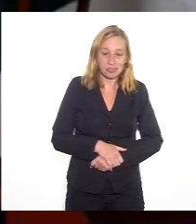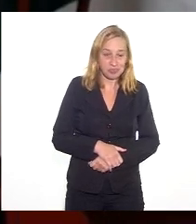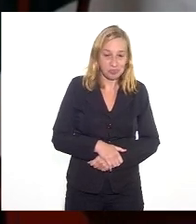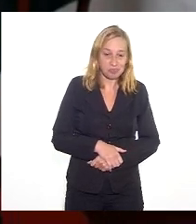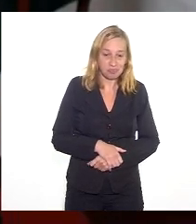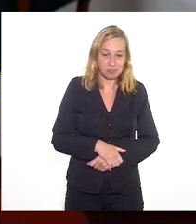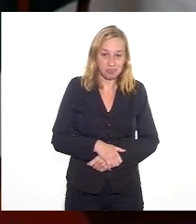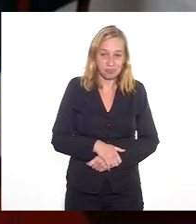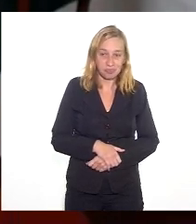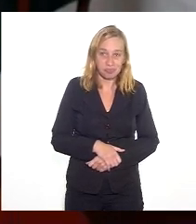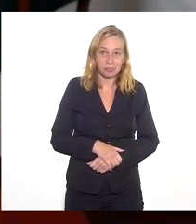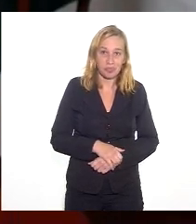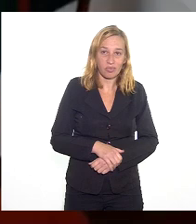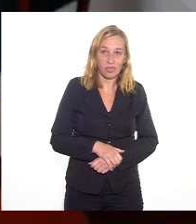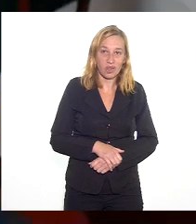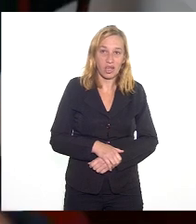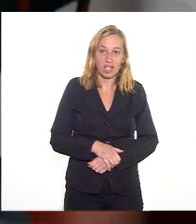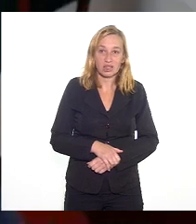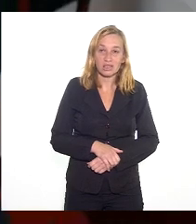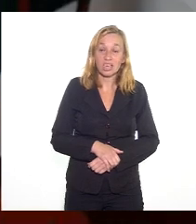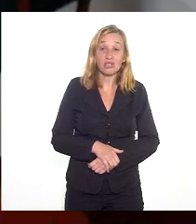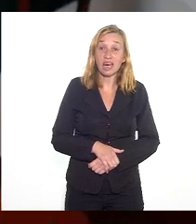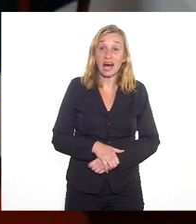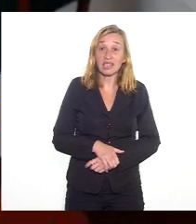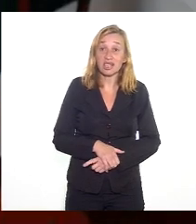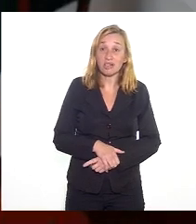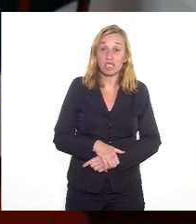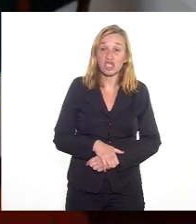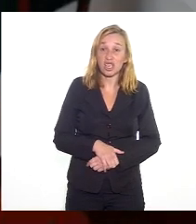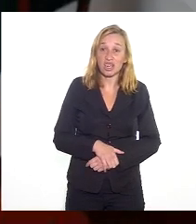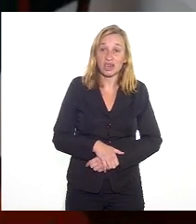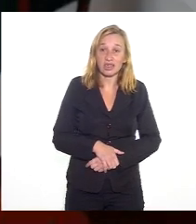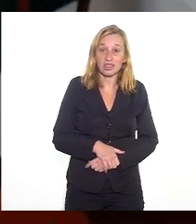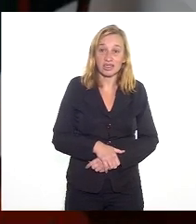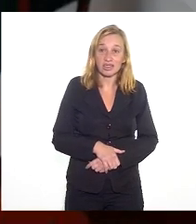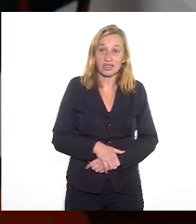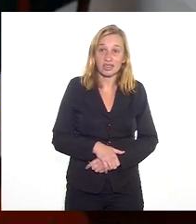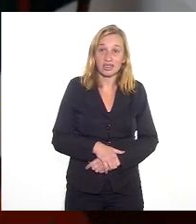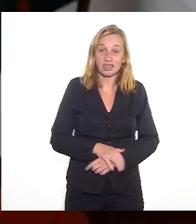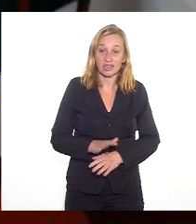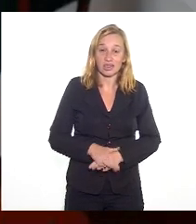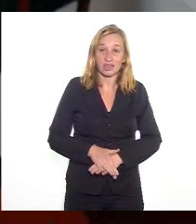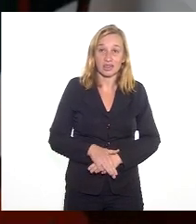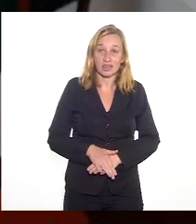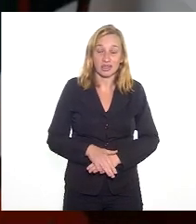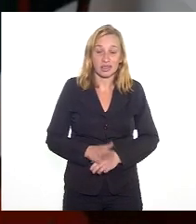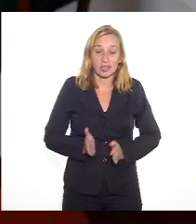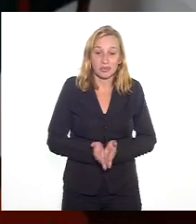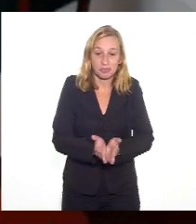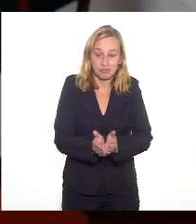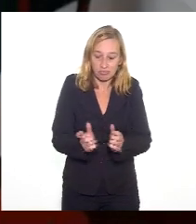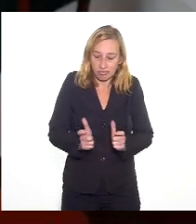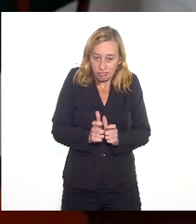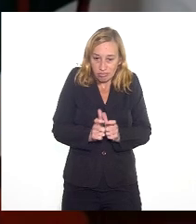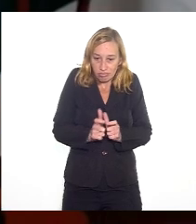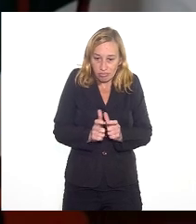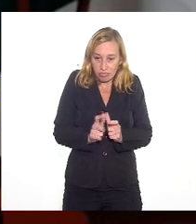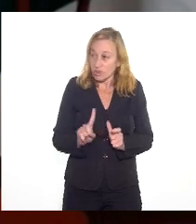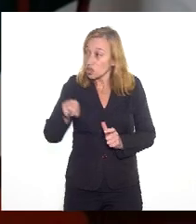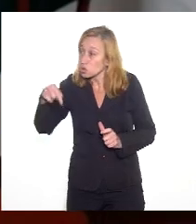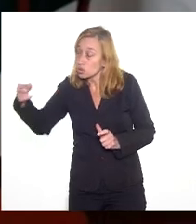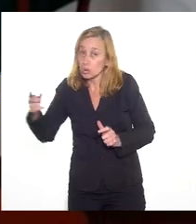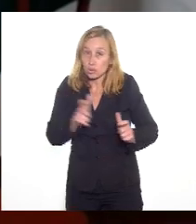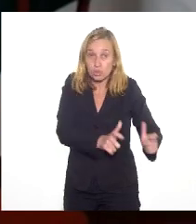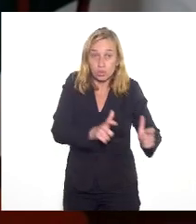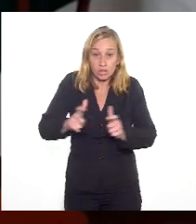uma modelagem nova que não vai precisar ter barcas daquele tamanho, vão poder ter embarcações menores, podendo sair de outros